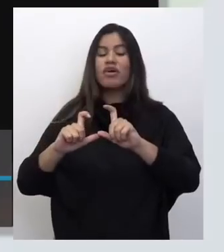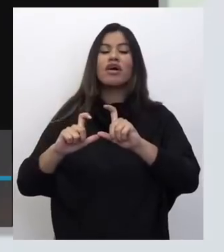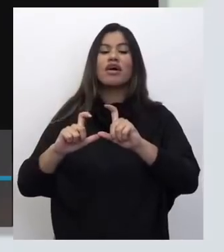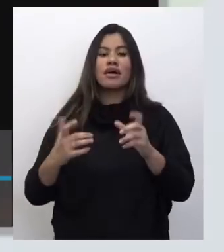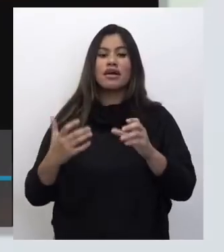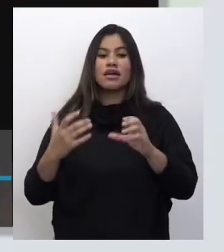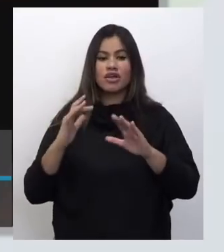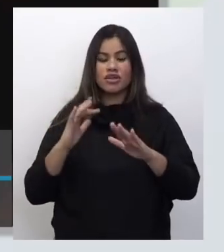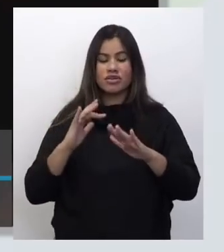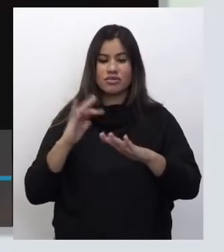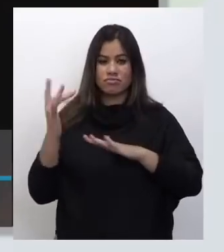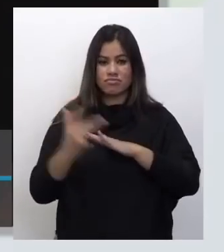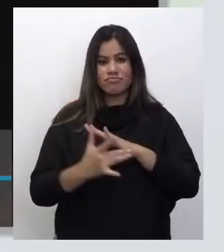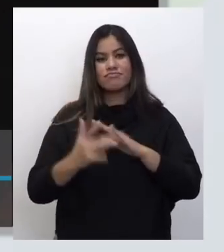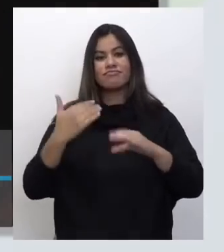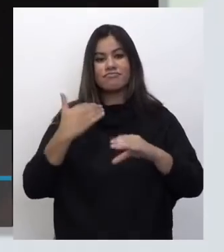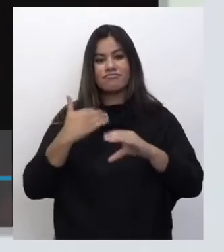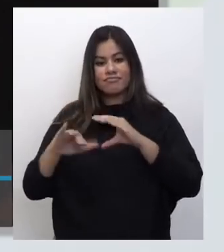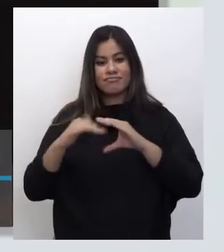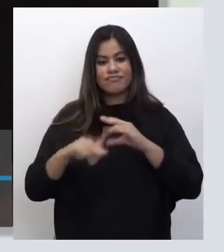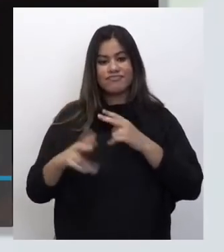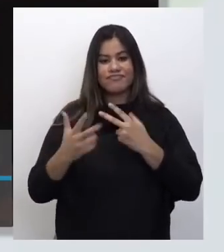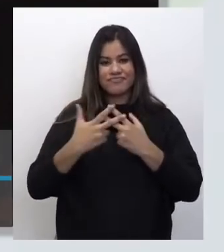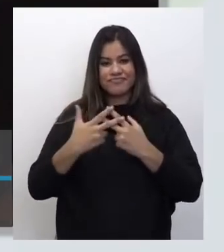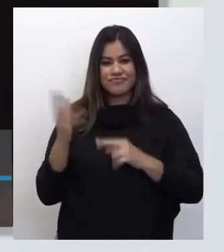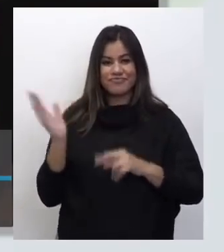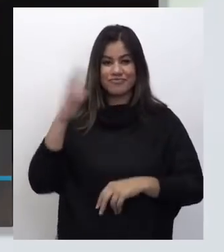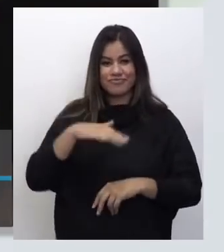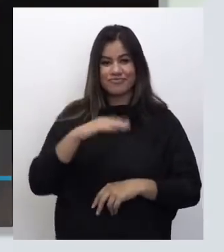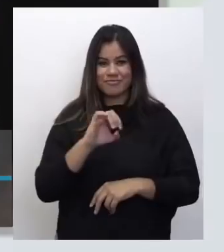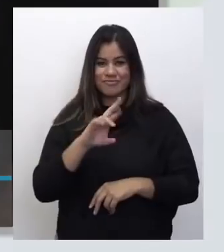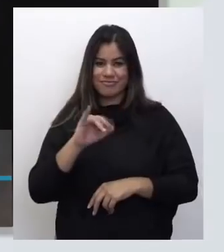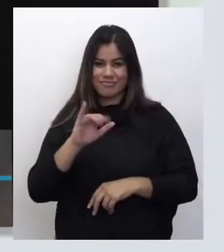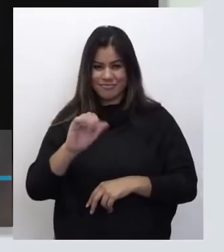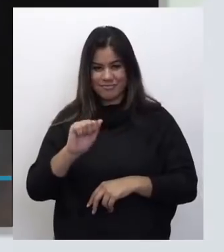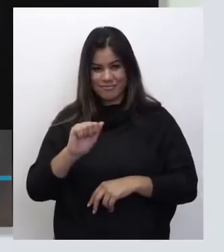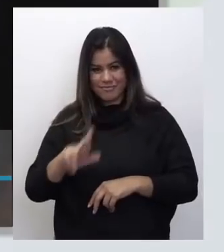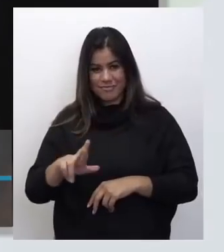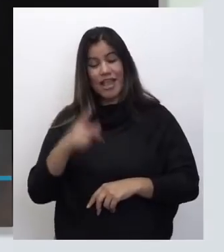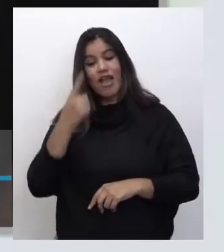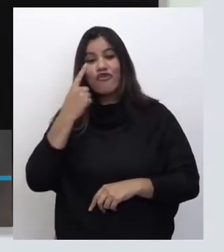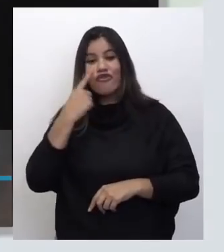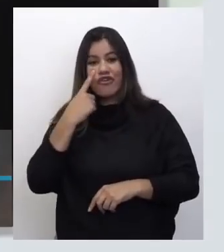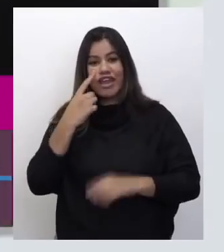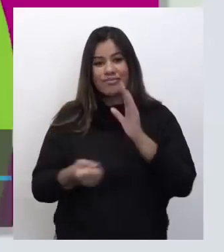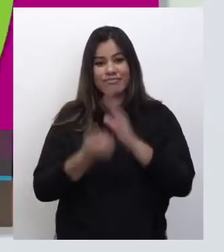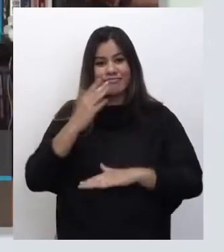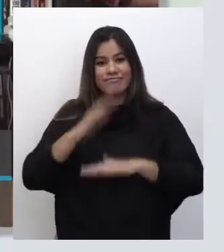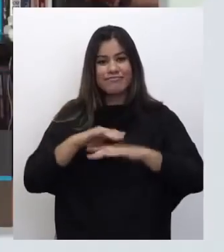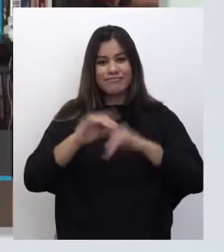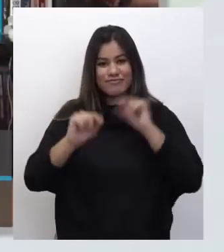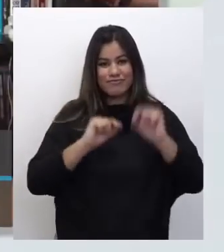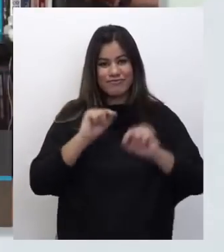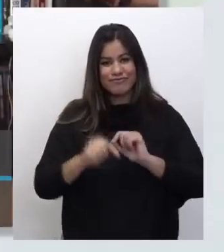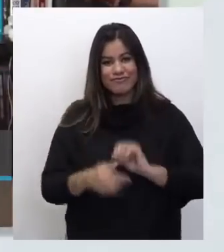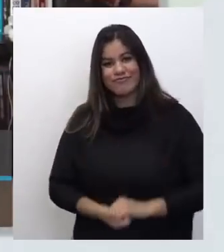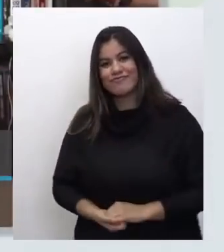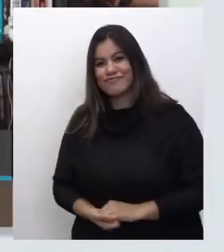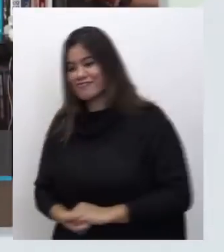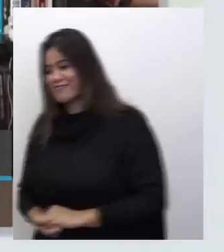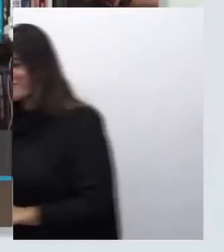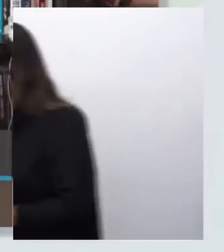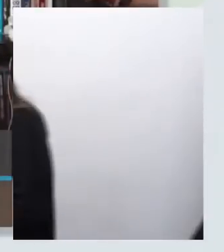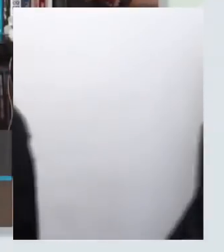e compartilharem nas suas redes com a hashtag Bora Criar. Assim eu consigo também ver o que vocês criaram. Mas não fui só eu que hackeei